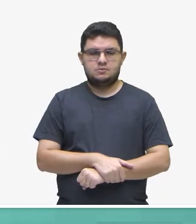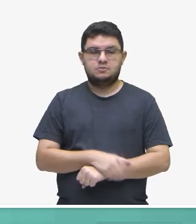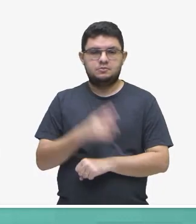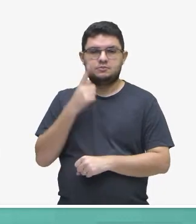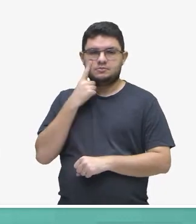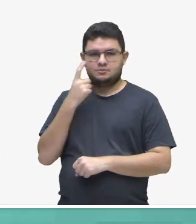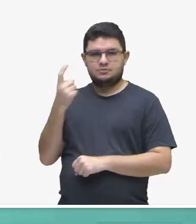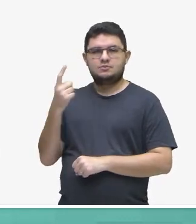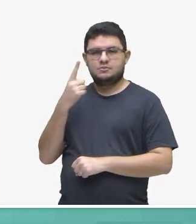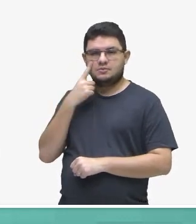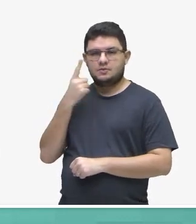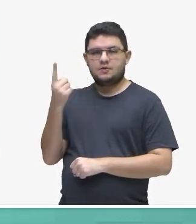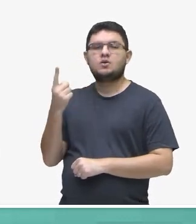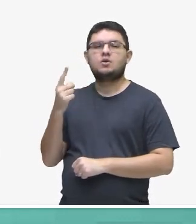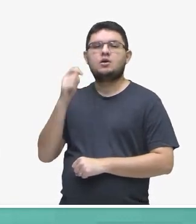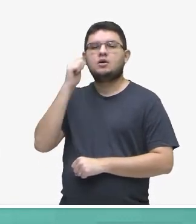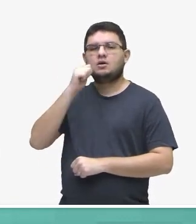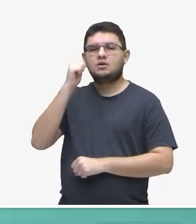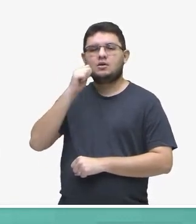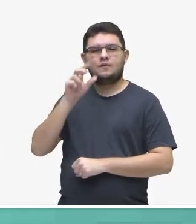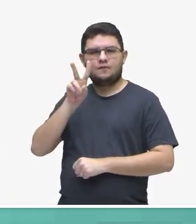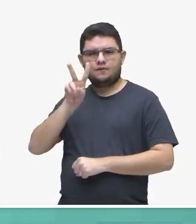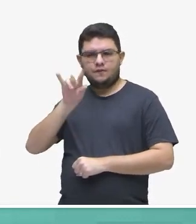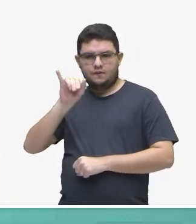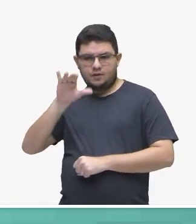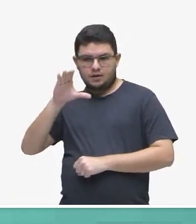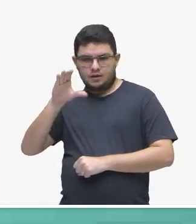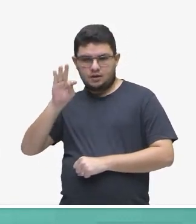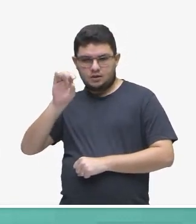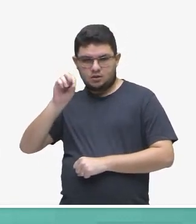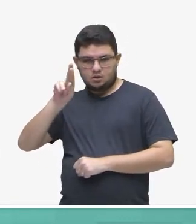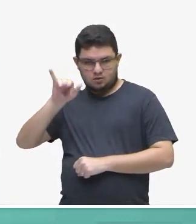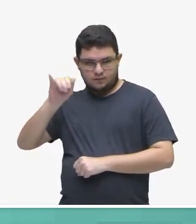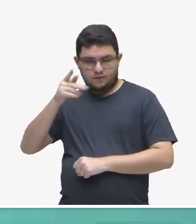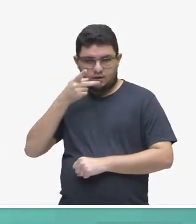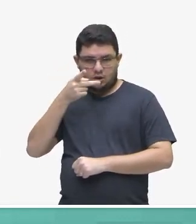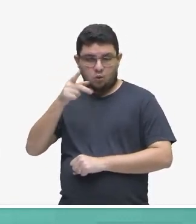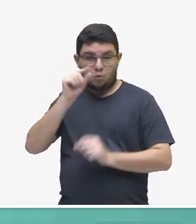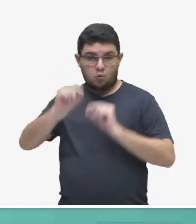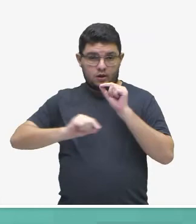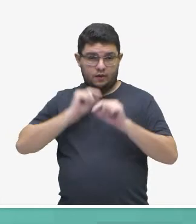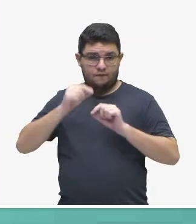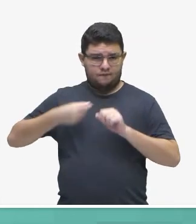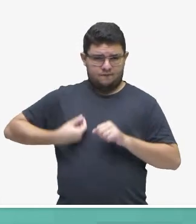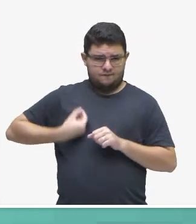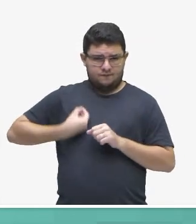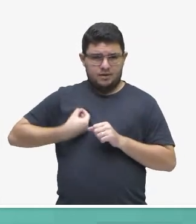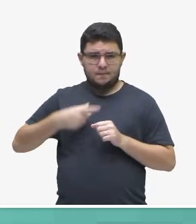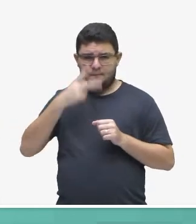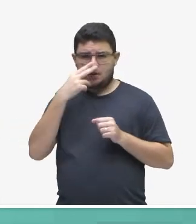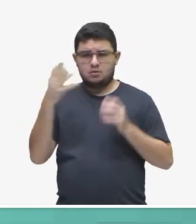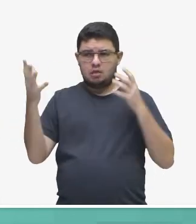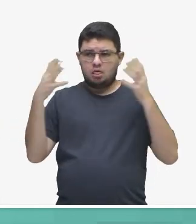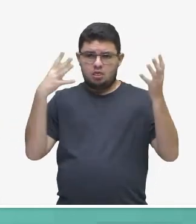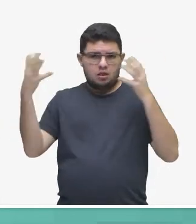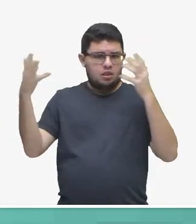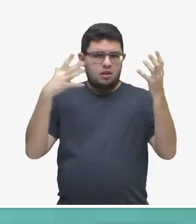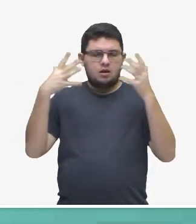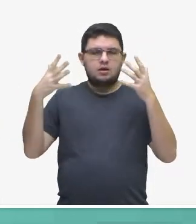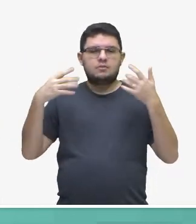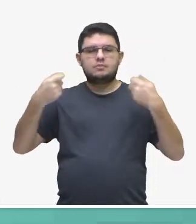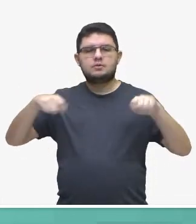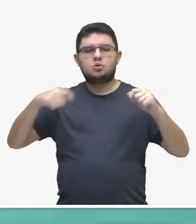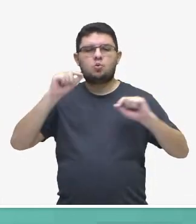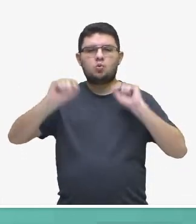Interessante, né? Ali a Vitória dizendo que ela estava com uma vida muito agitada, né? Ela teve que slow down, desacelerar um pouco. E